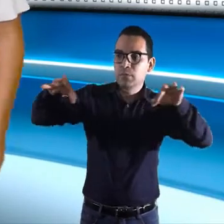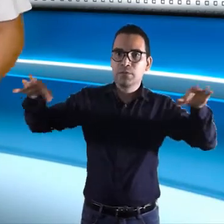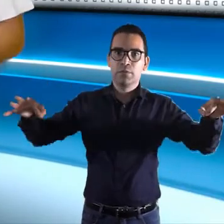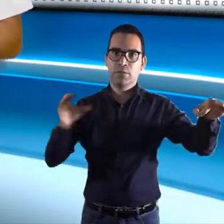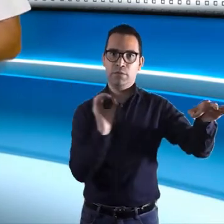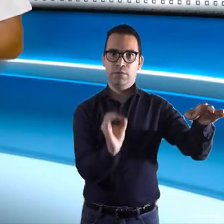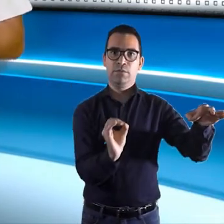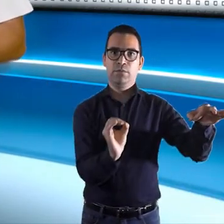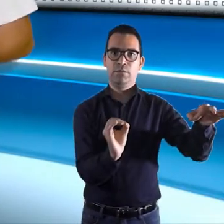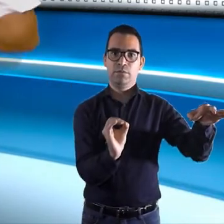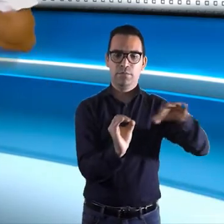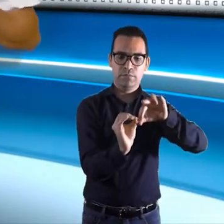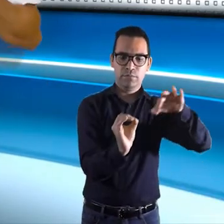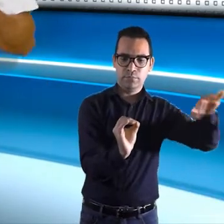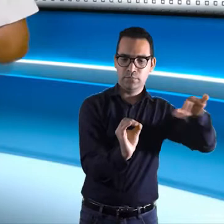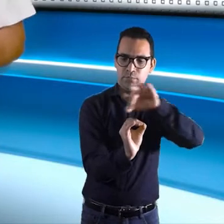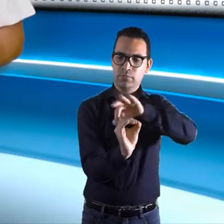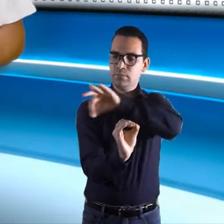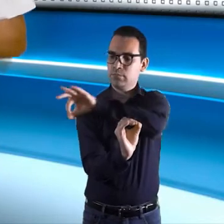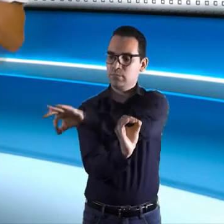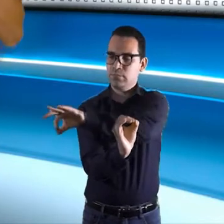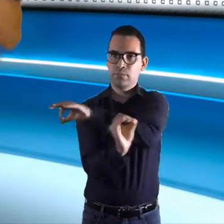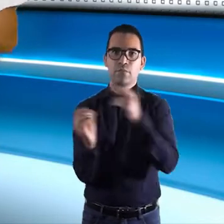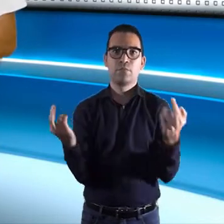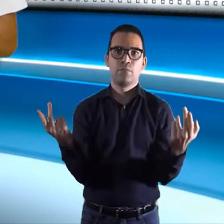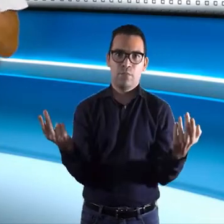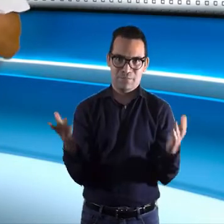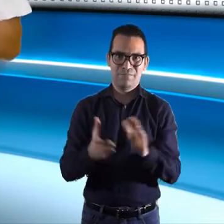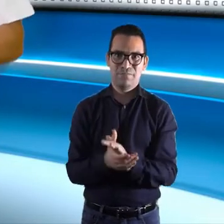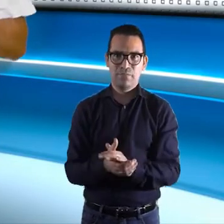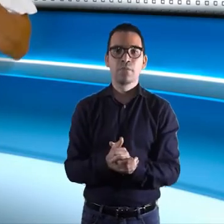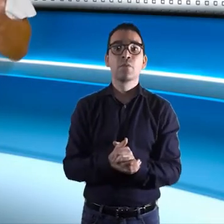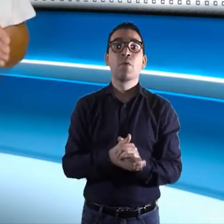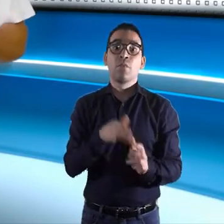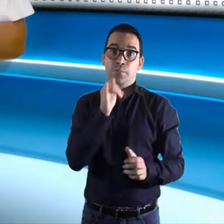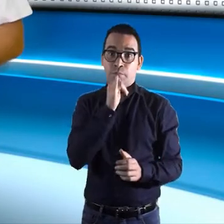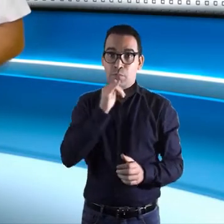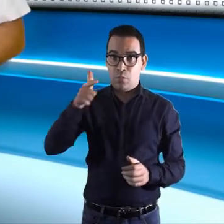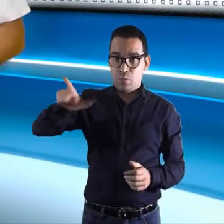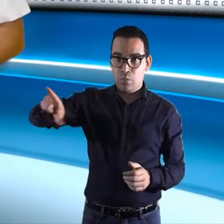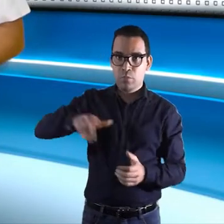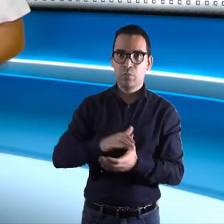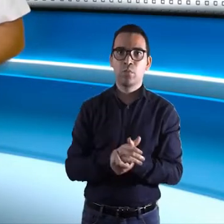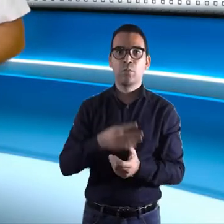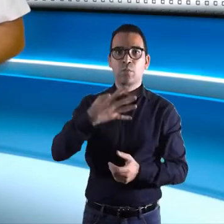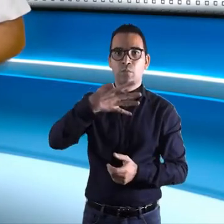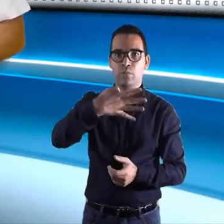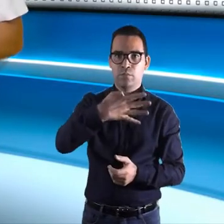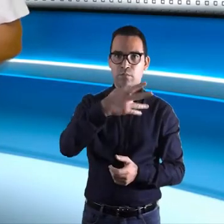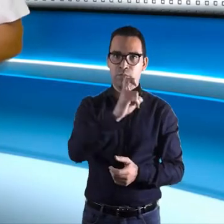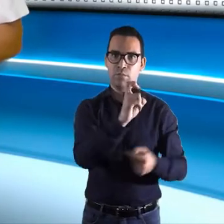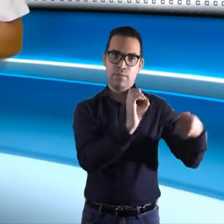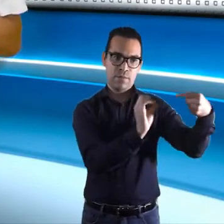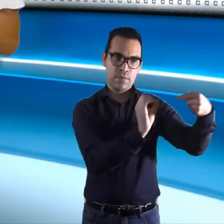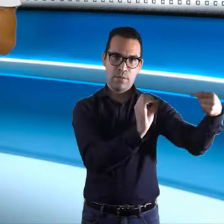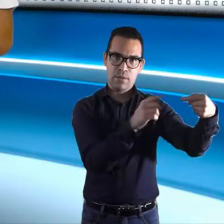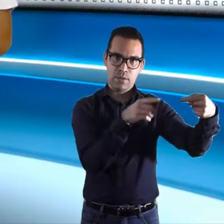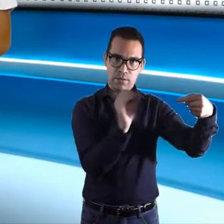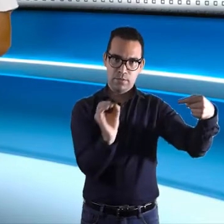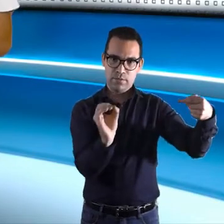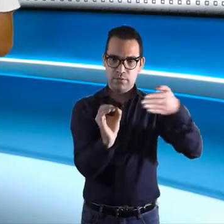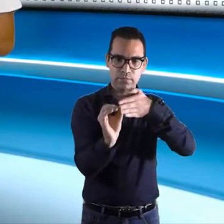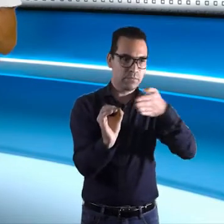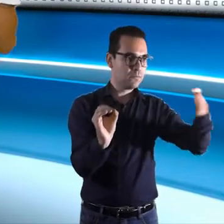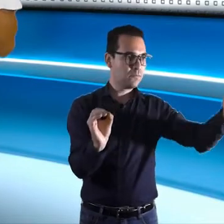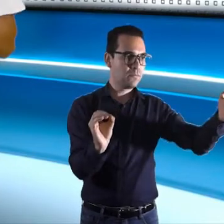lá. E se eu disser quem que é o oposto de 45 negativo? Bem, já